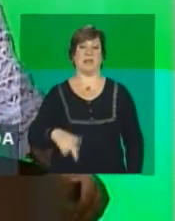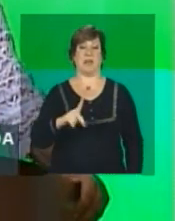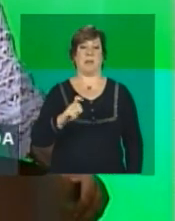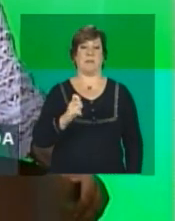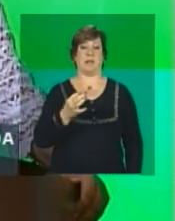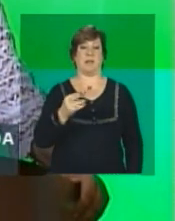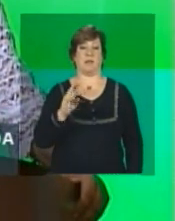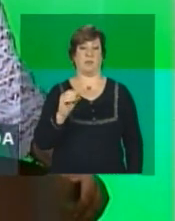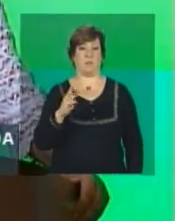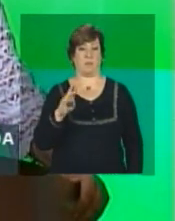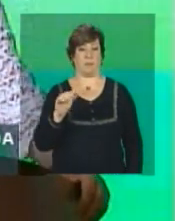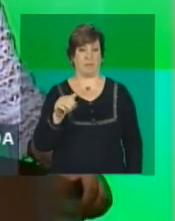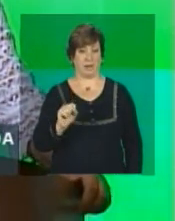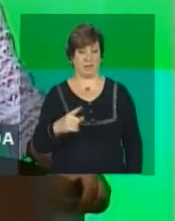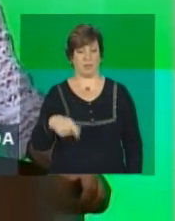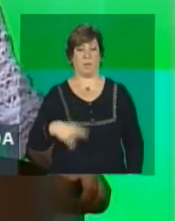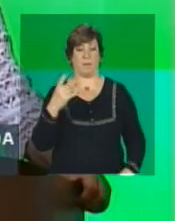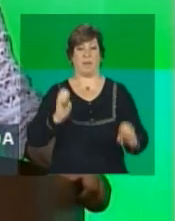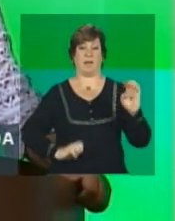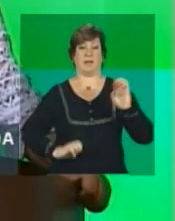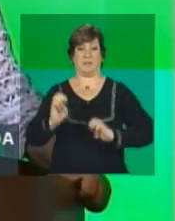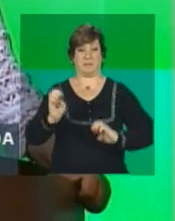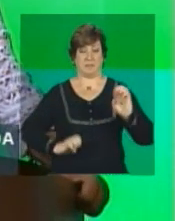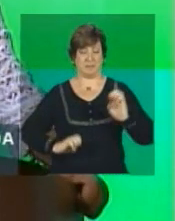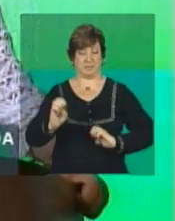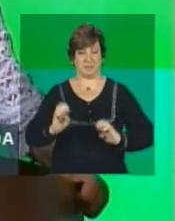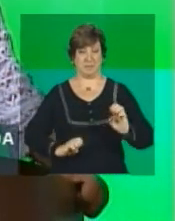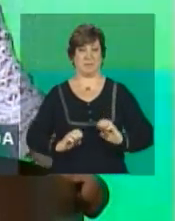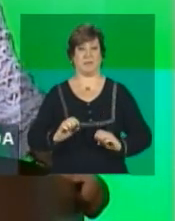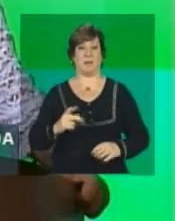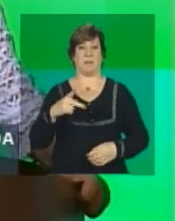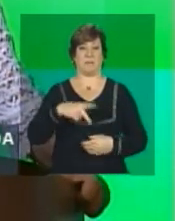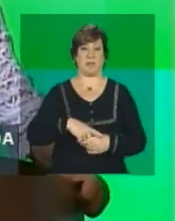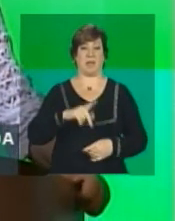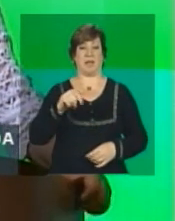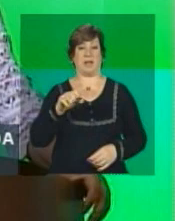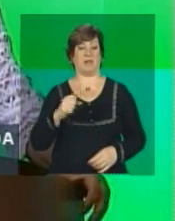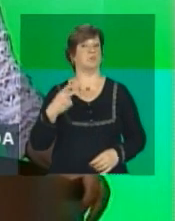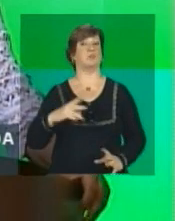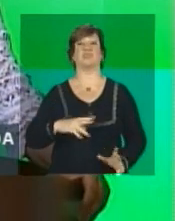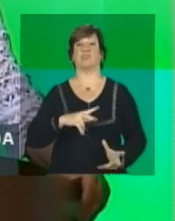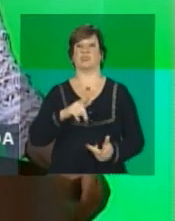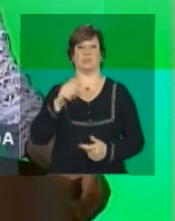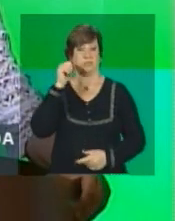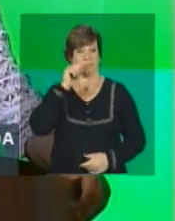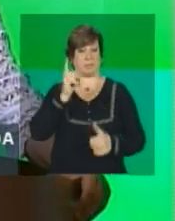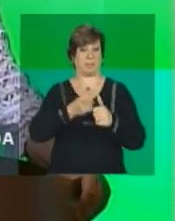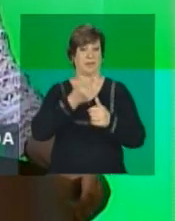presidenta de uma empresa de petróleo e gás no mundo.